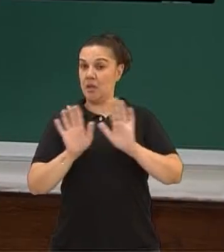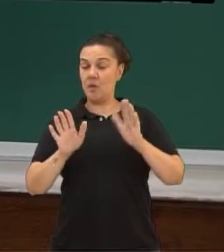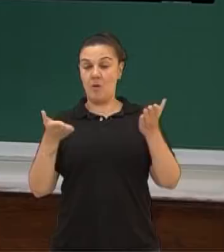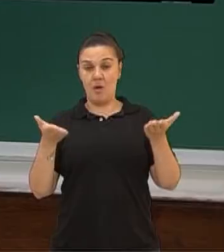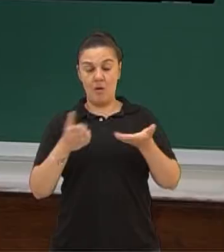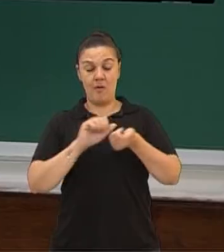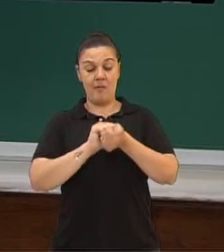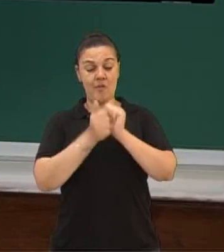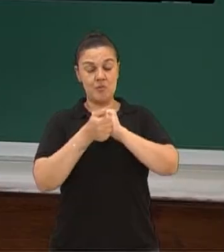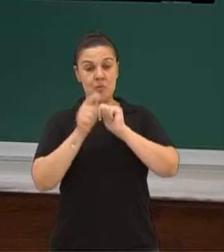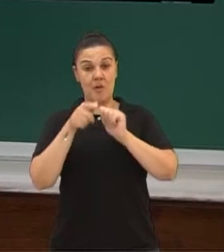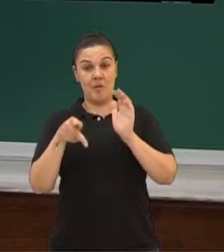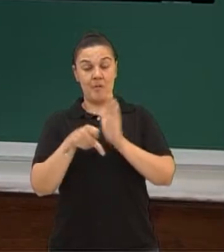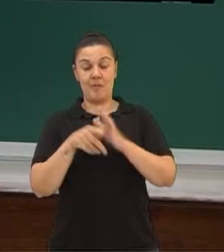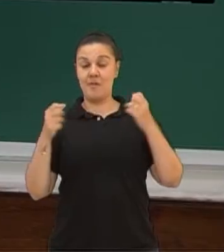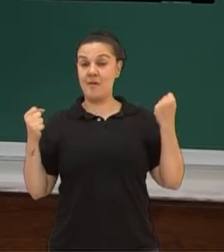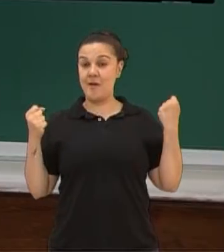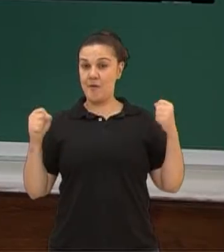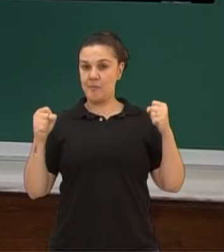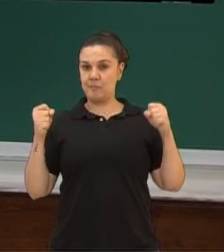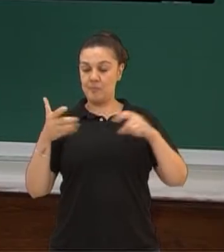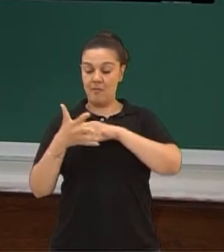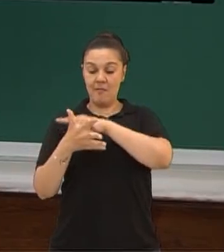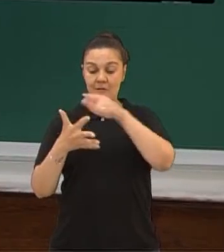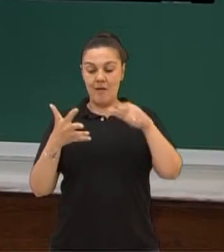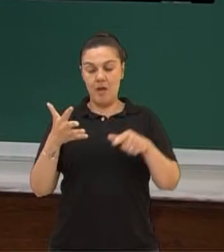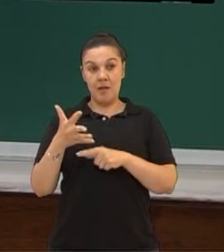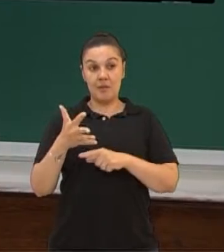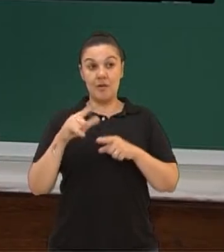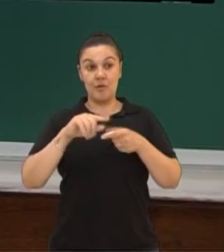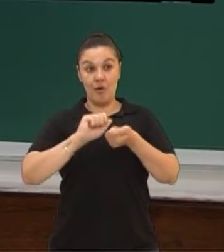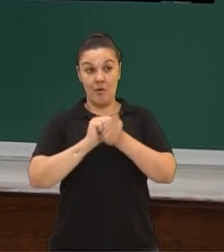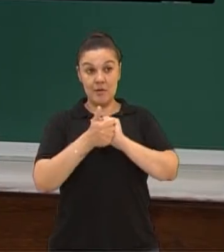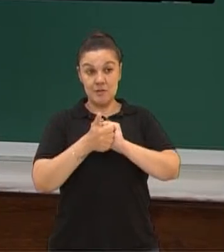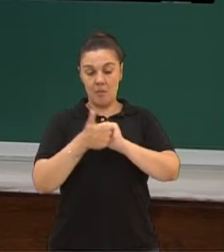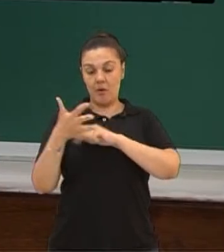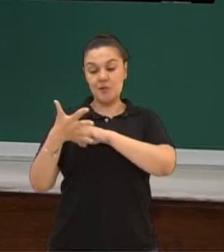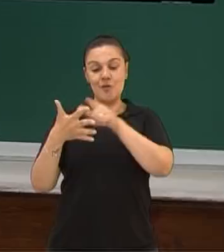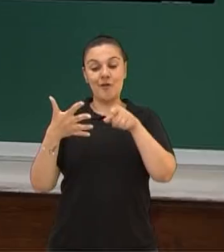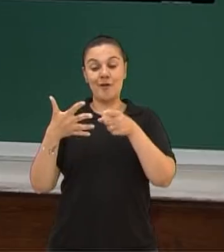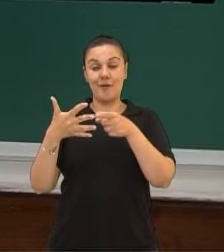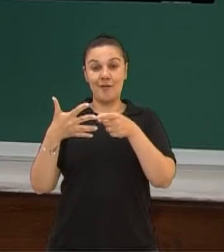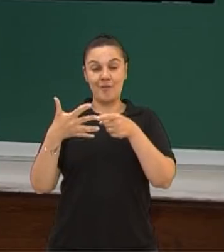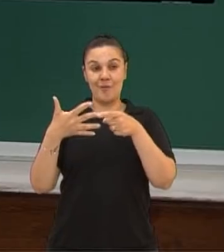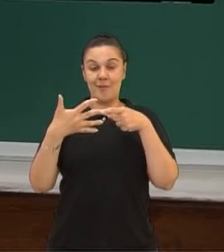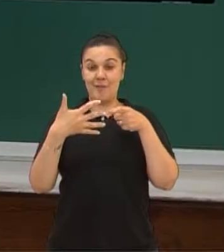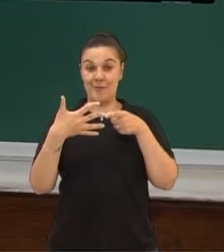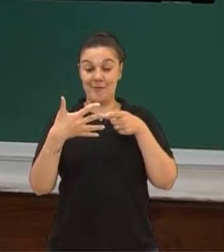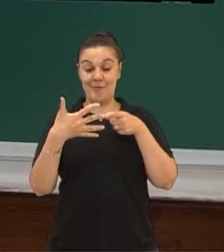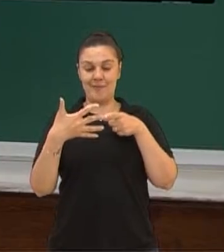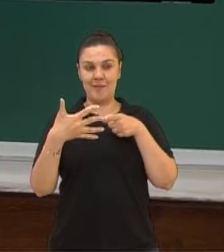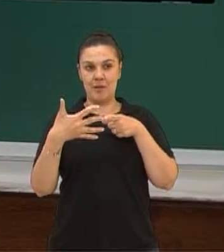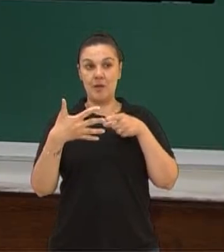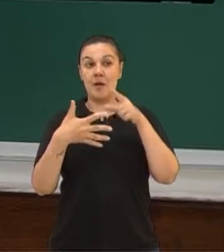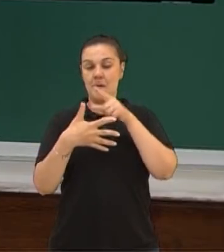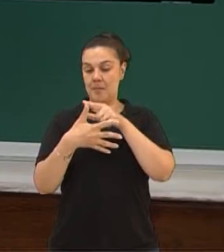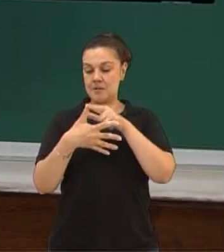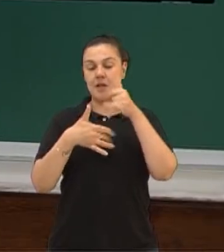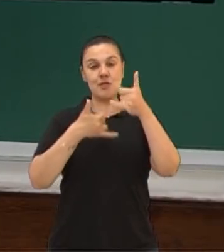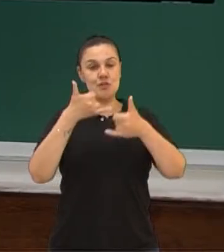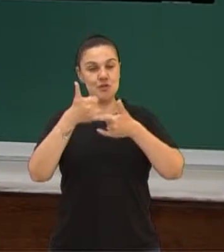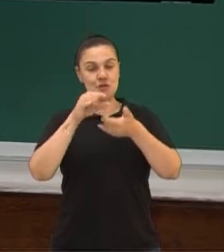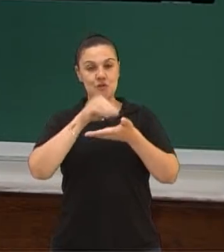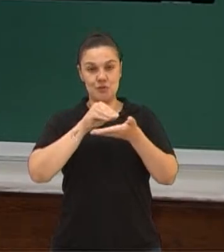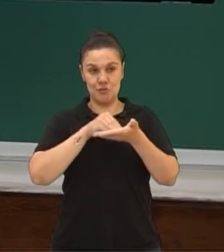hoje, atualmente, na educação física, ele é um dos conteúdos da aula, né? Então, olha só, esporte, mas nós temos também